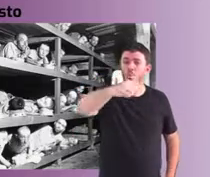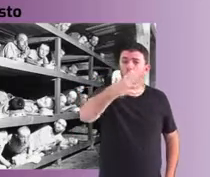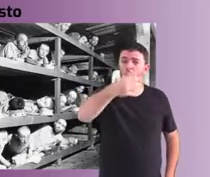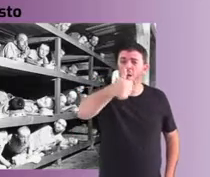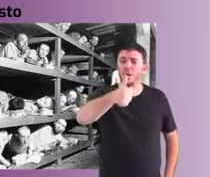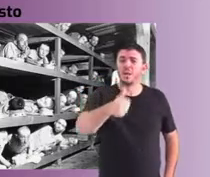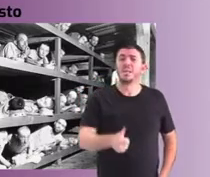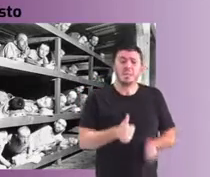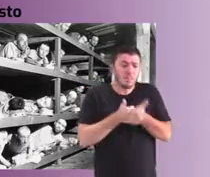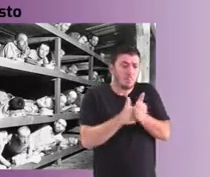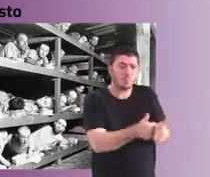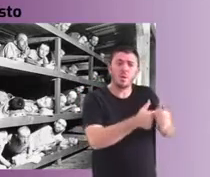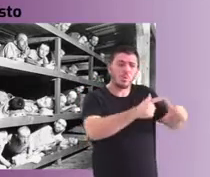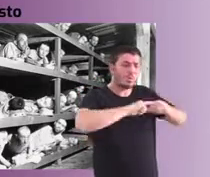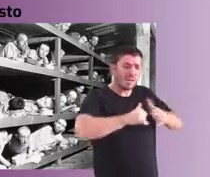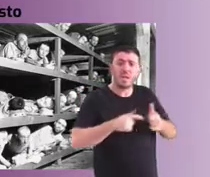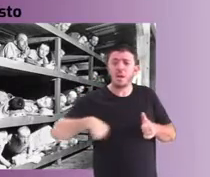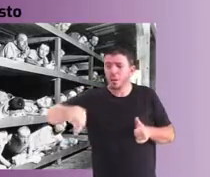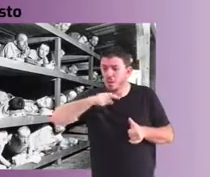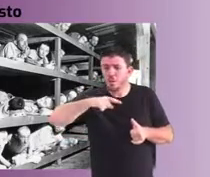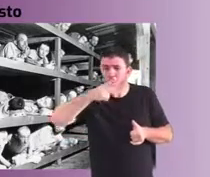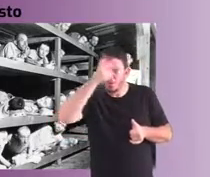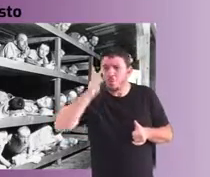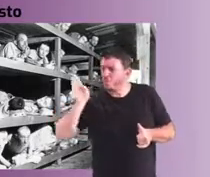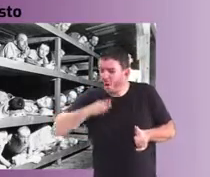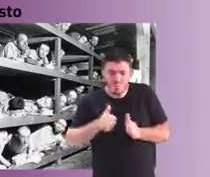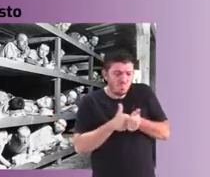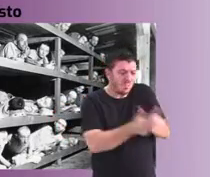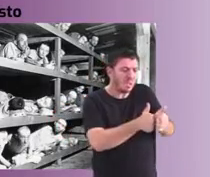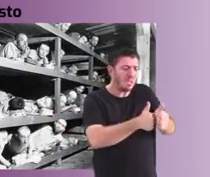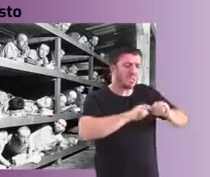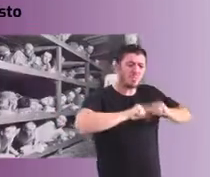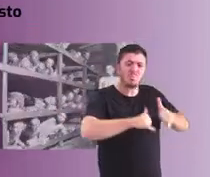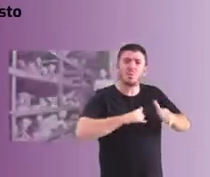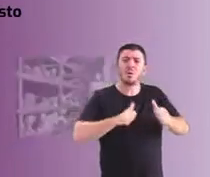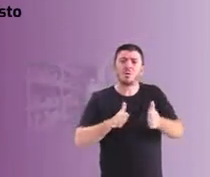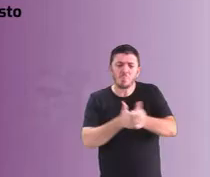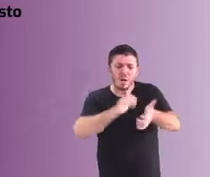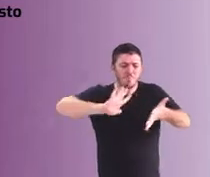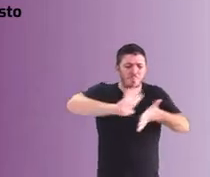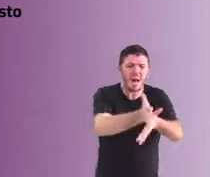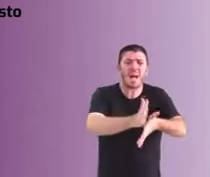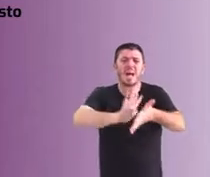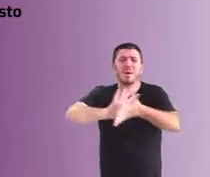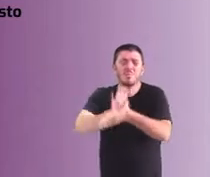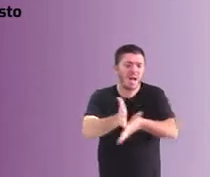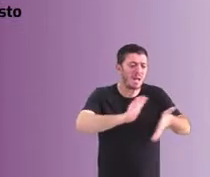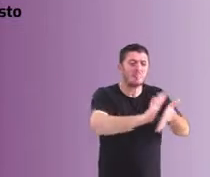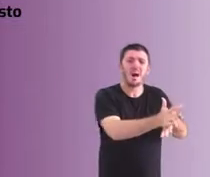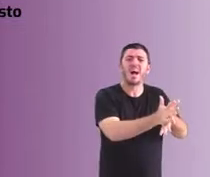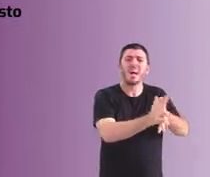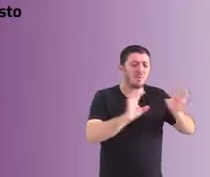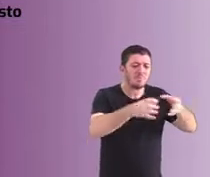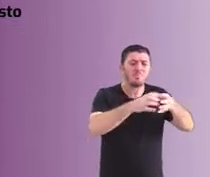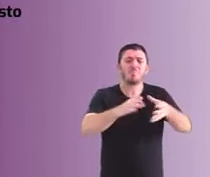trabalhos forçados em campos de concentração, onde ocorria o fuzilamento em massa e extermínio coletivo em câmaras de